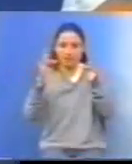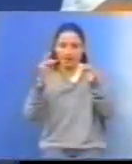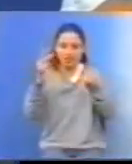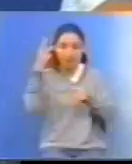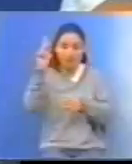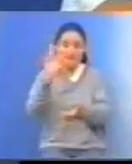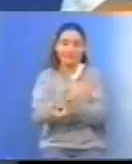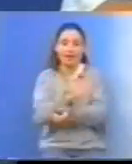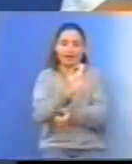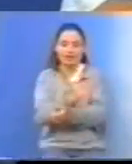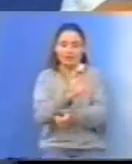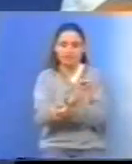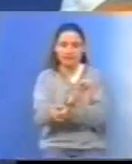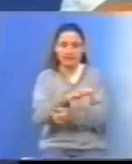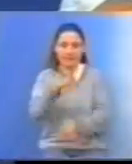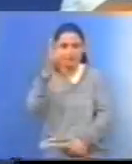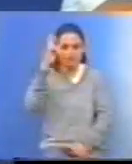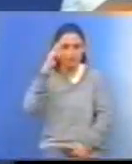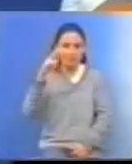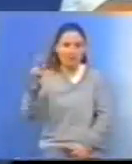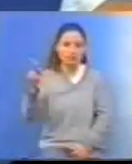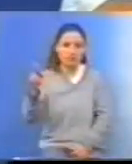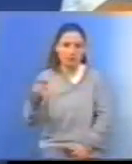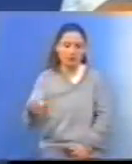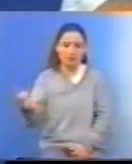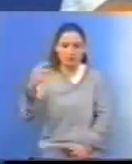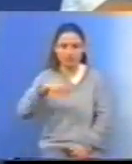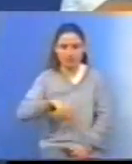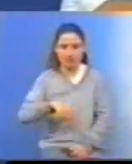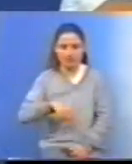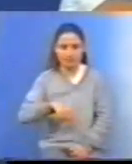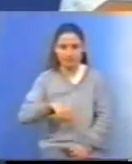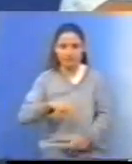bem, se o Senhor te quer padre,